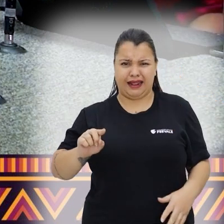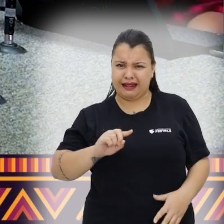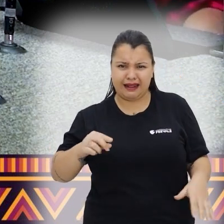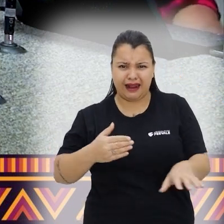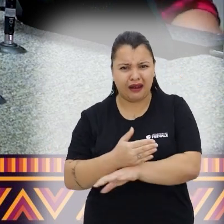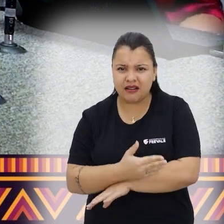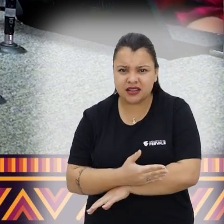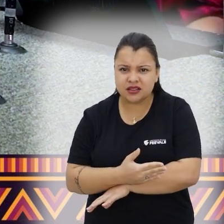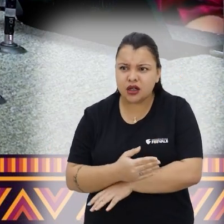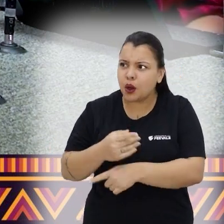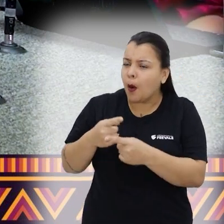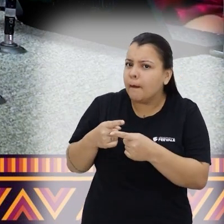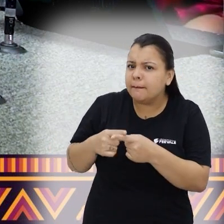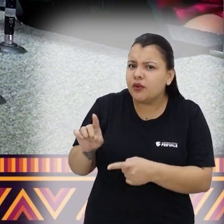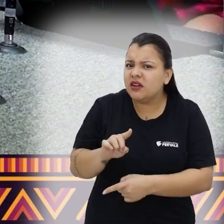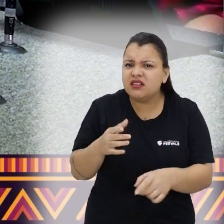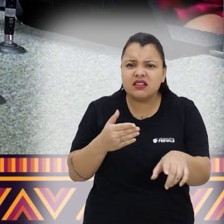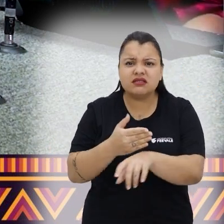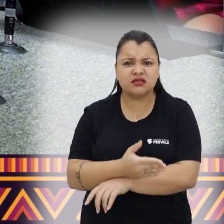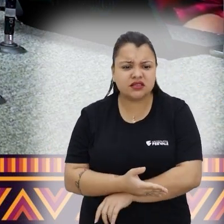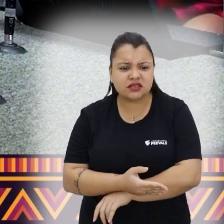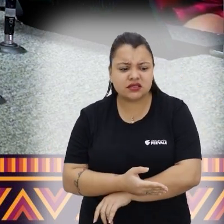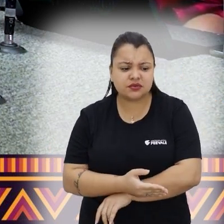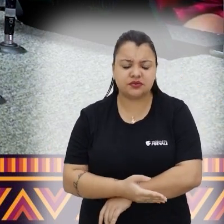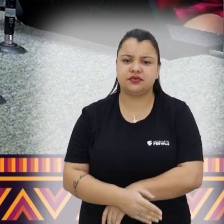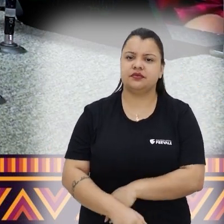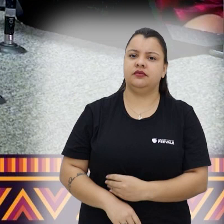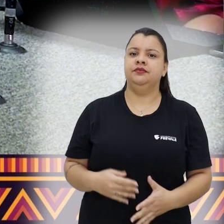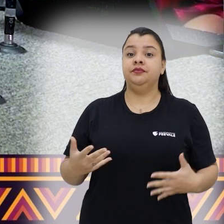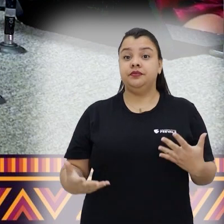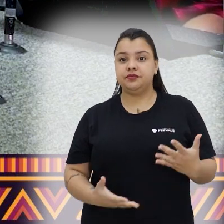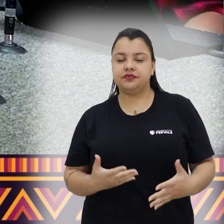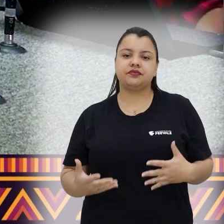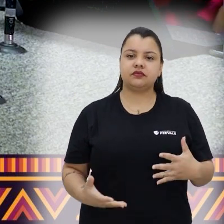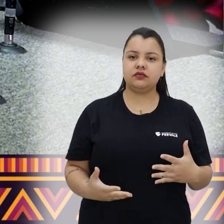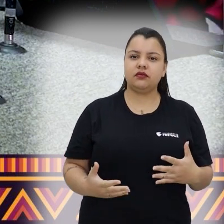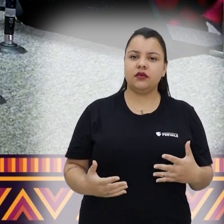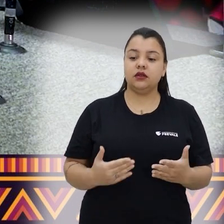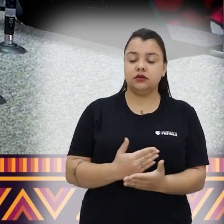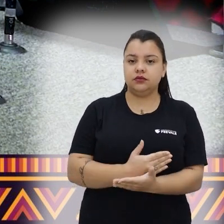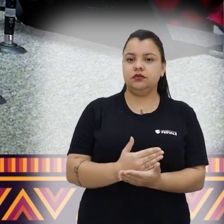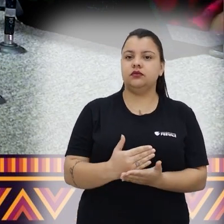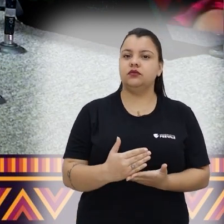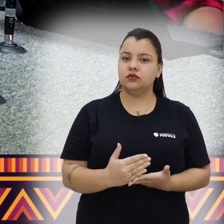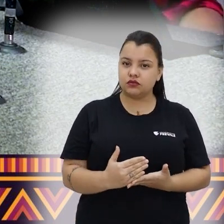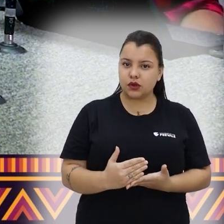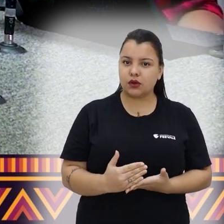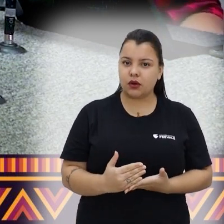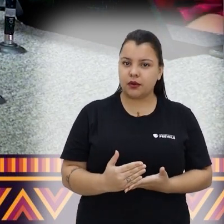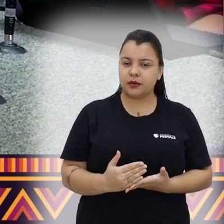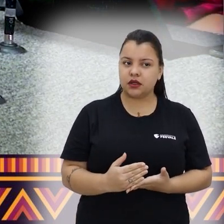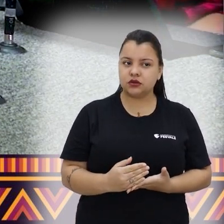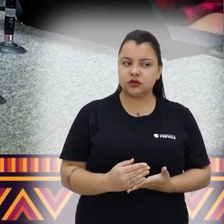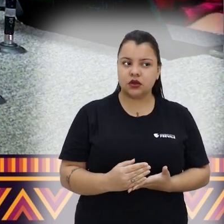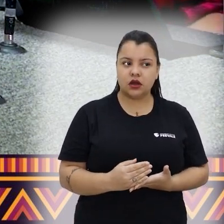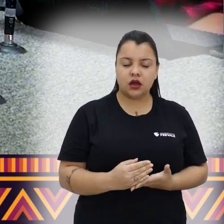que eu sou diferente? Por que eu não entro? E aí, eu passo a deixar de ser